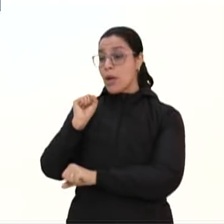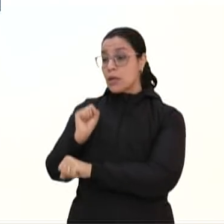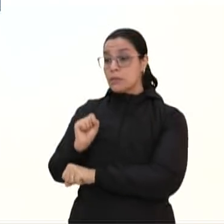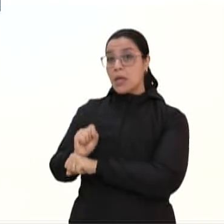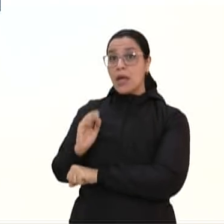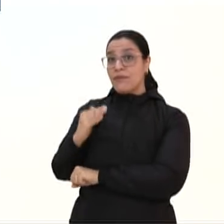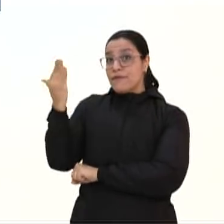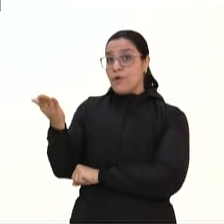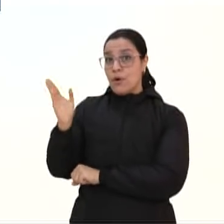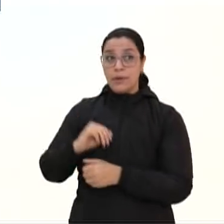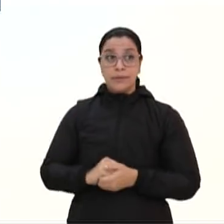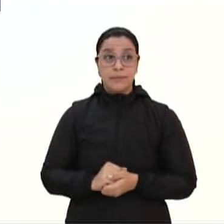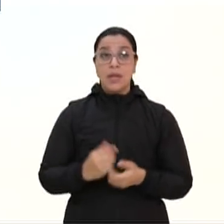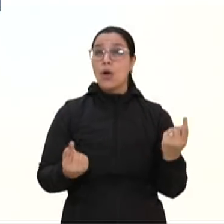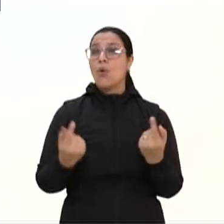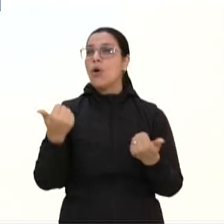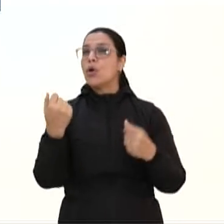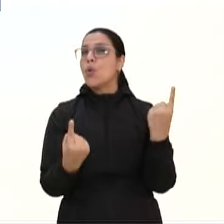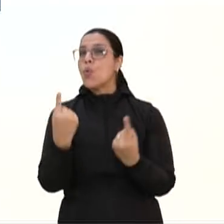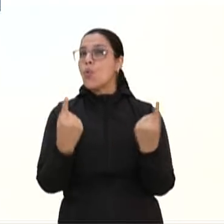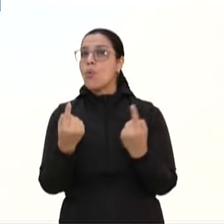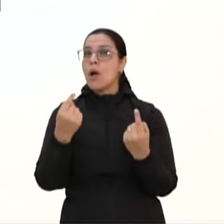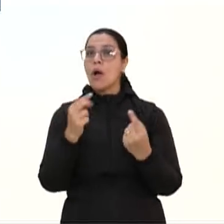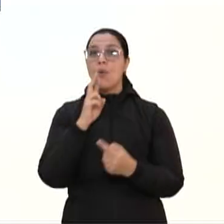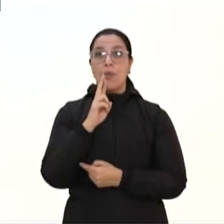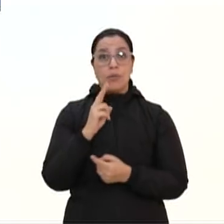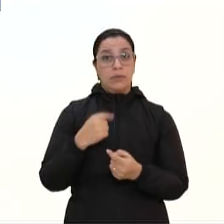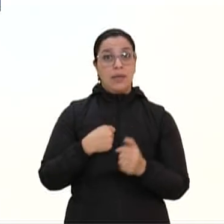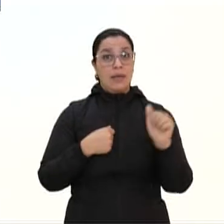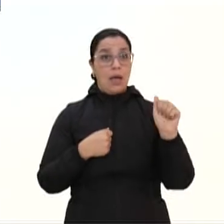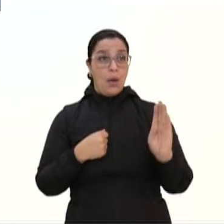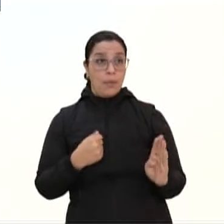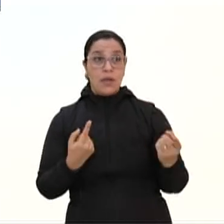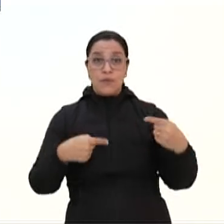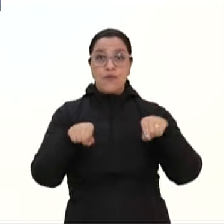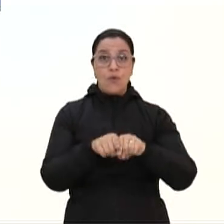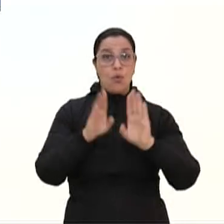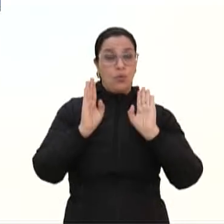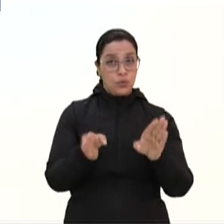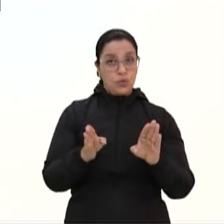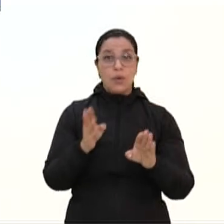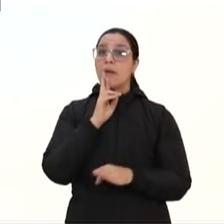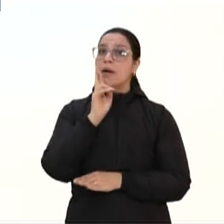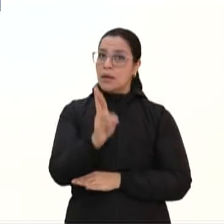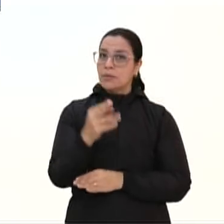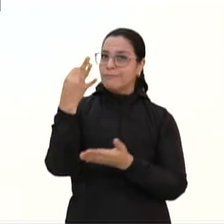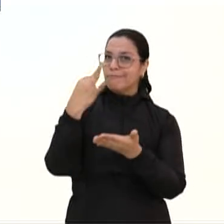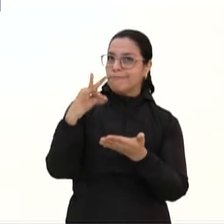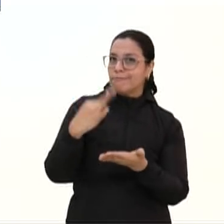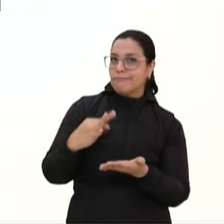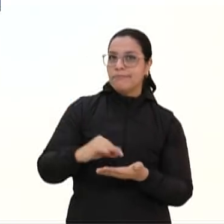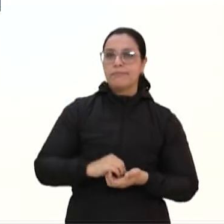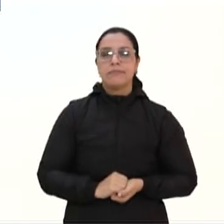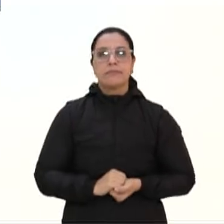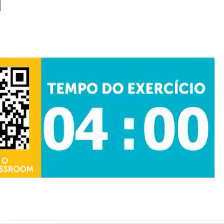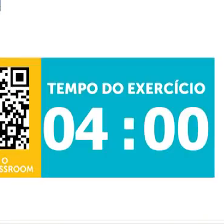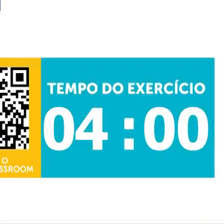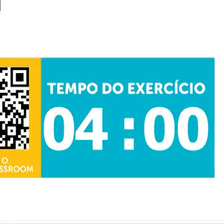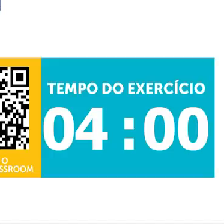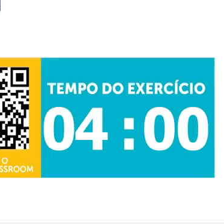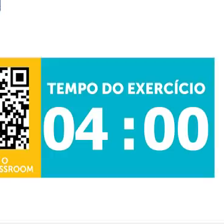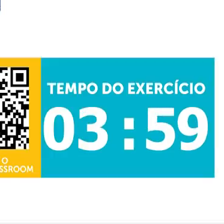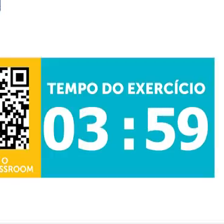Ao subir para seu apartamento, a moça percebe que o homem que a estava seguindo está no saguão do